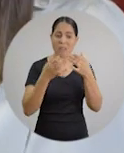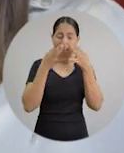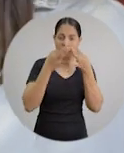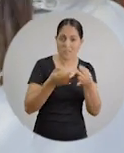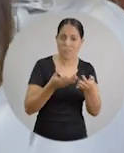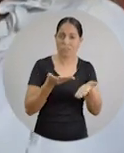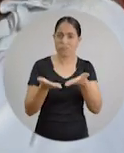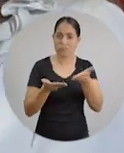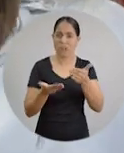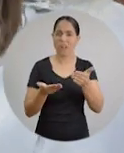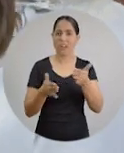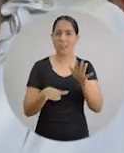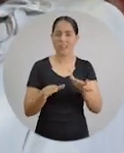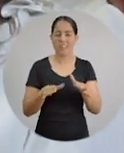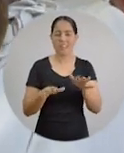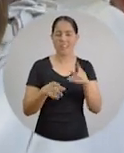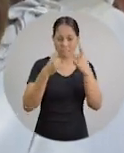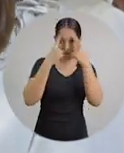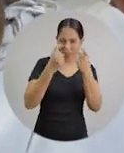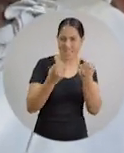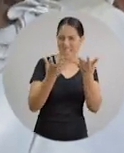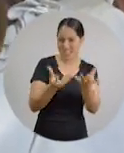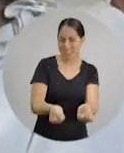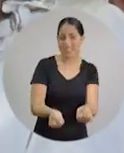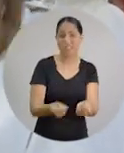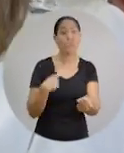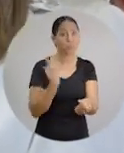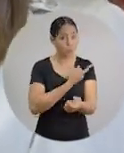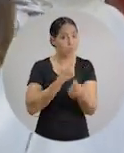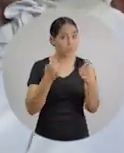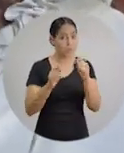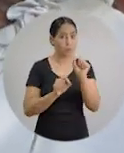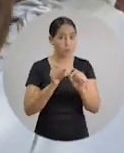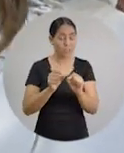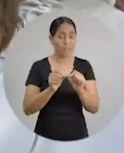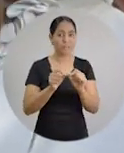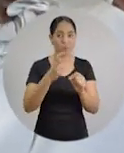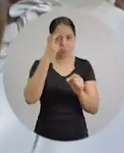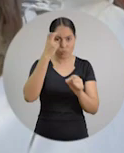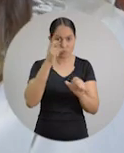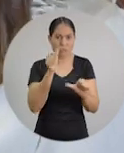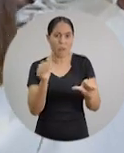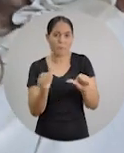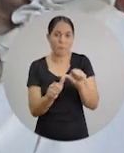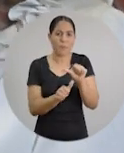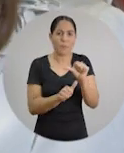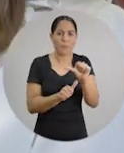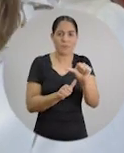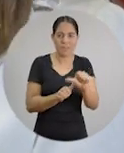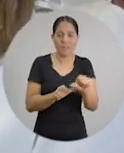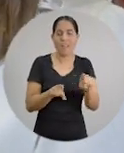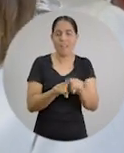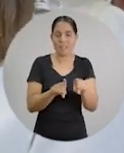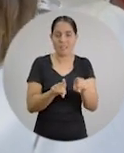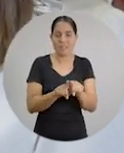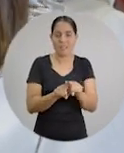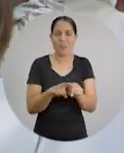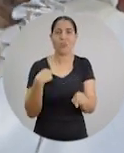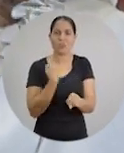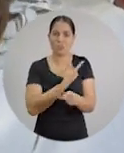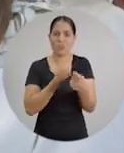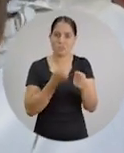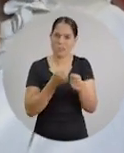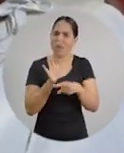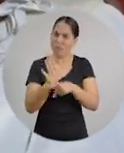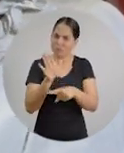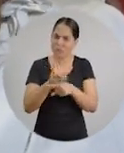se construindo um ambiente no qual a violência é tolerada. Então, a gente também precisa trabalhar contra isso. E contra essa